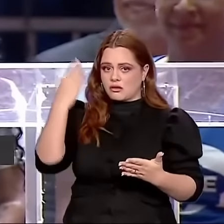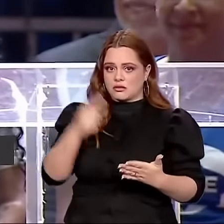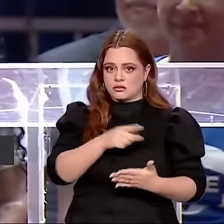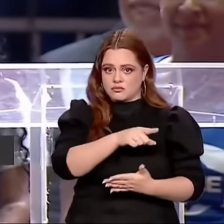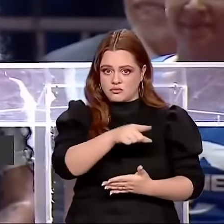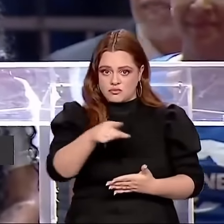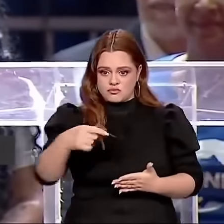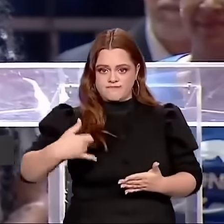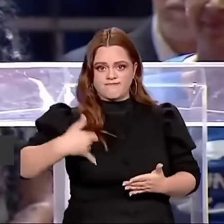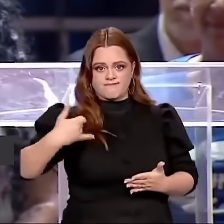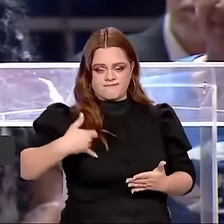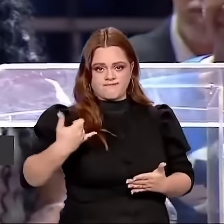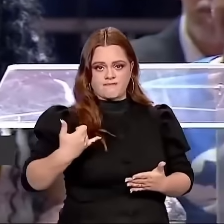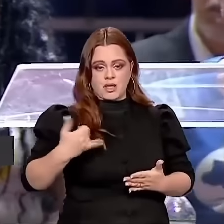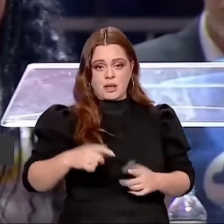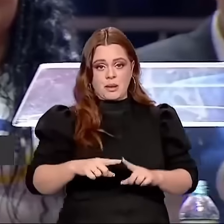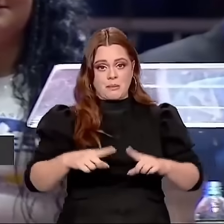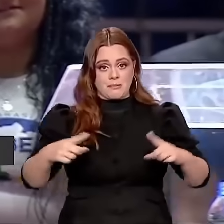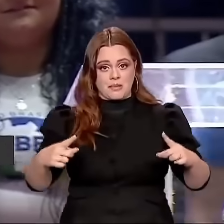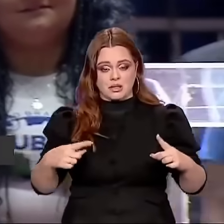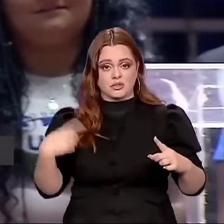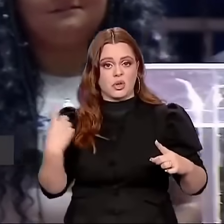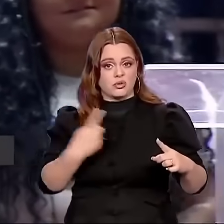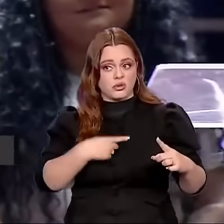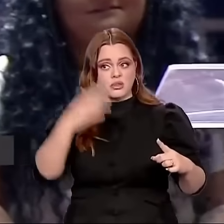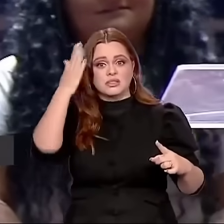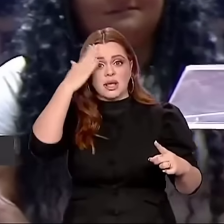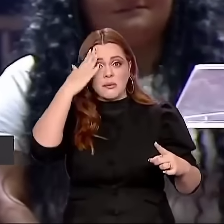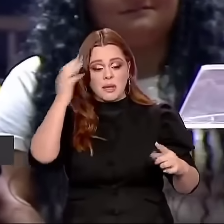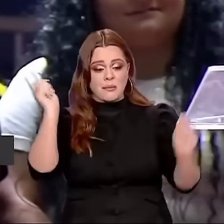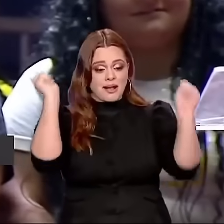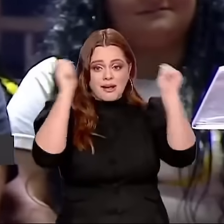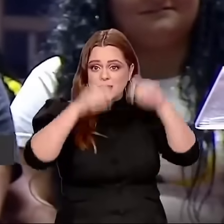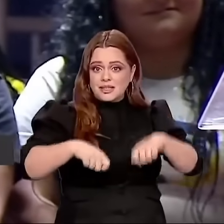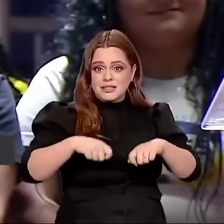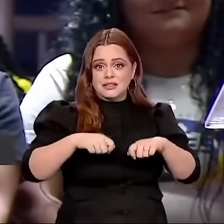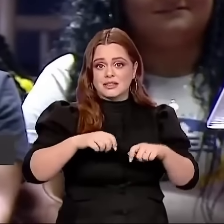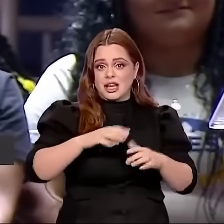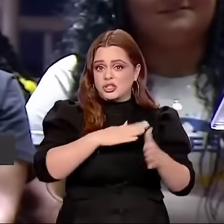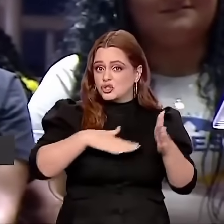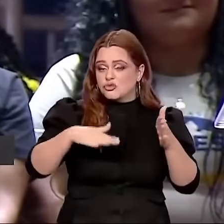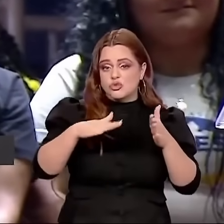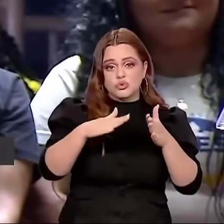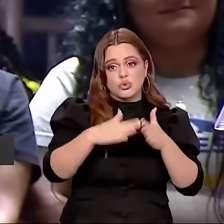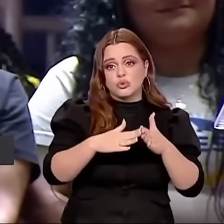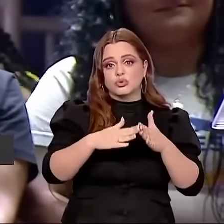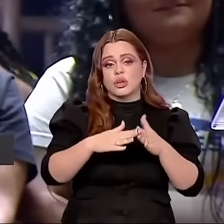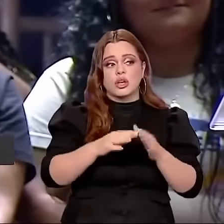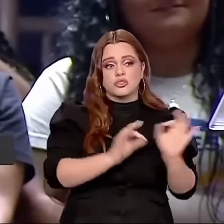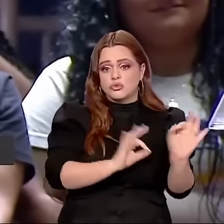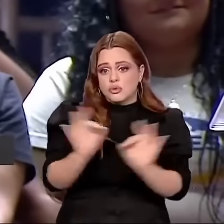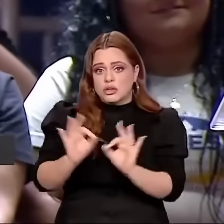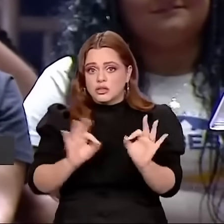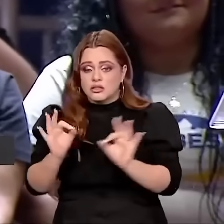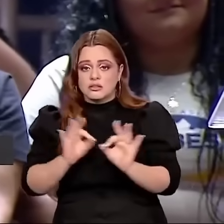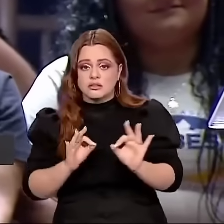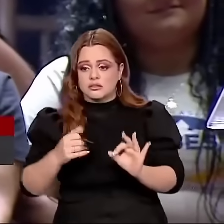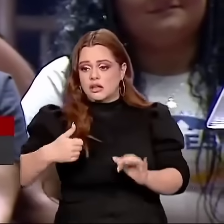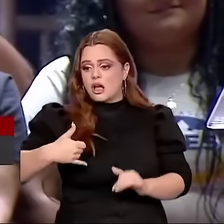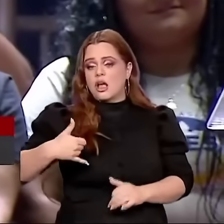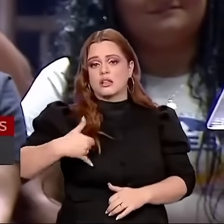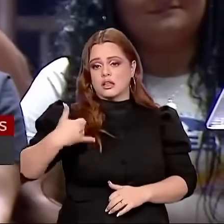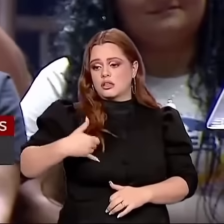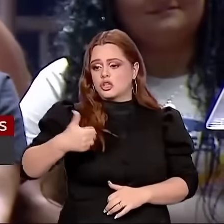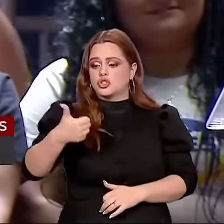Portanto, nós sabemos o que vocês são capazes de fazer aos 20 anos, aos 18